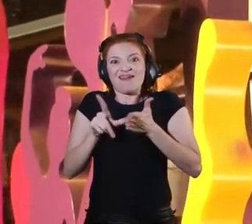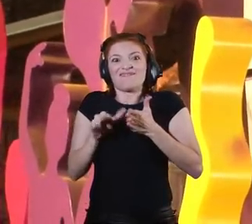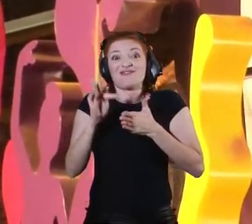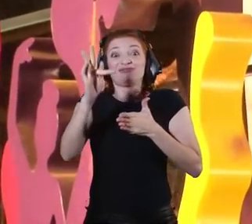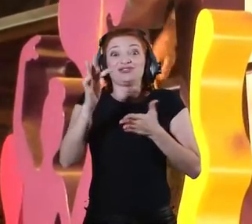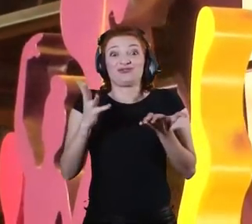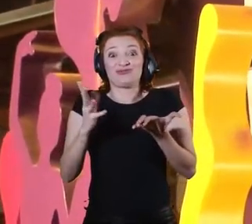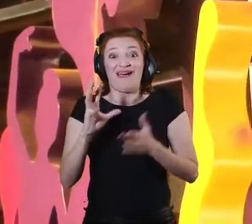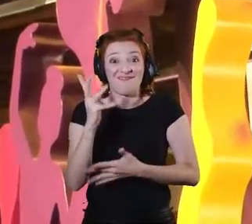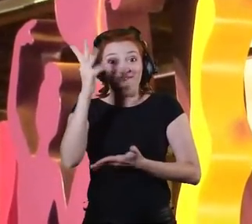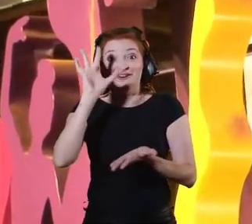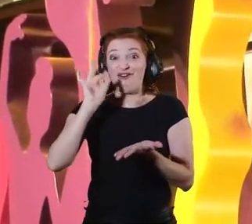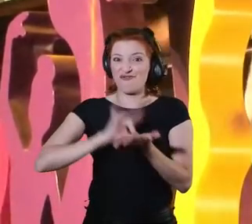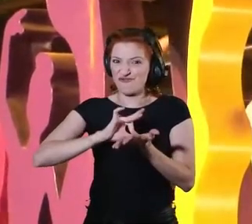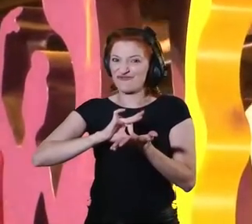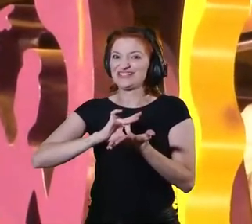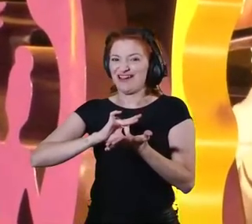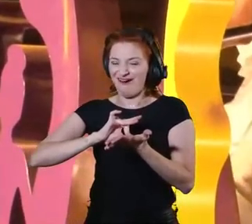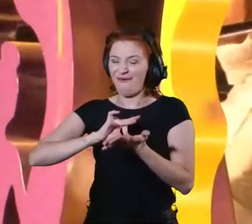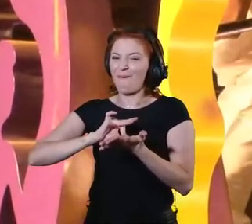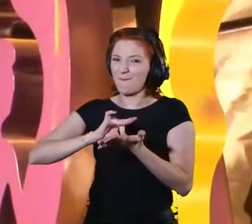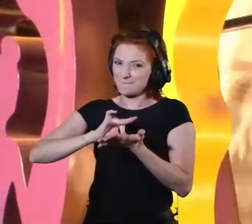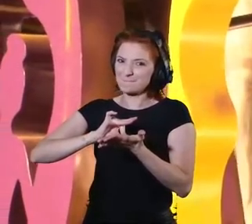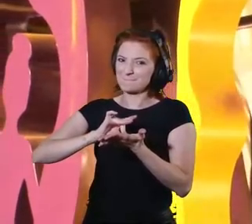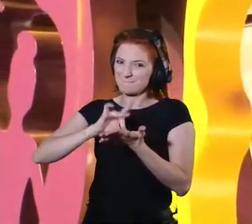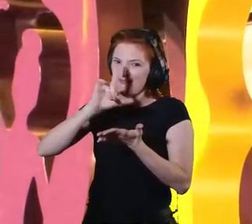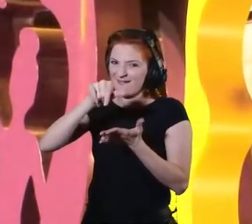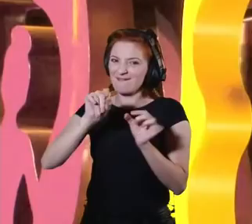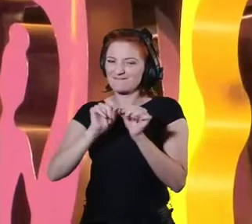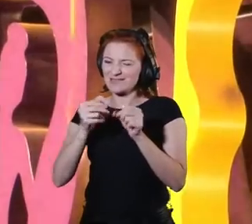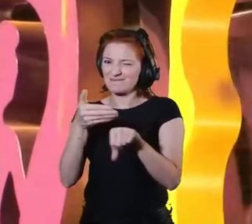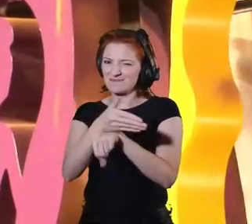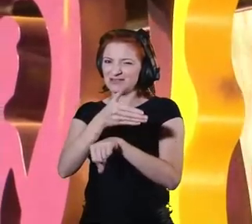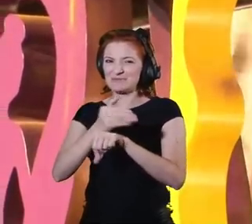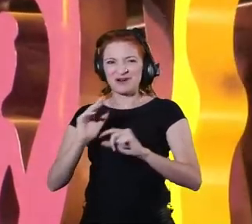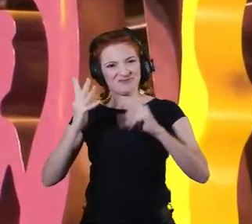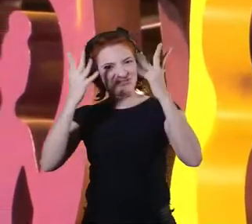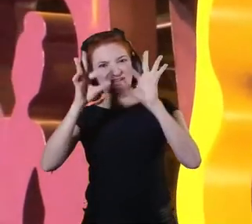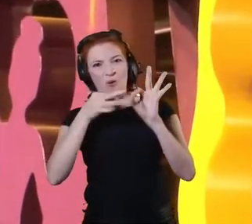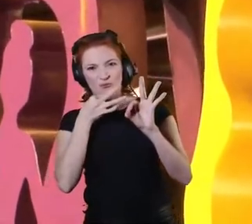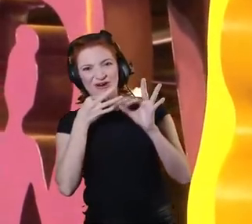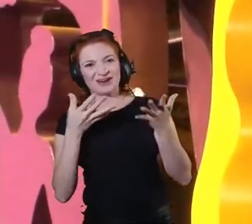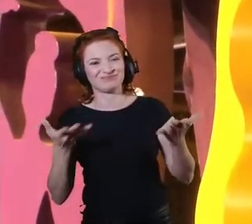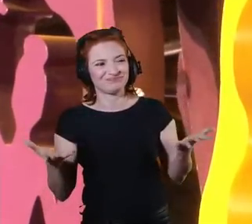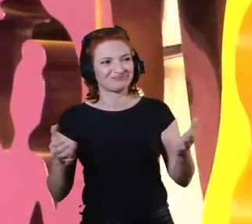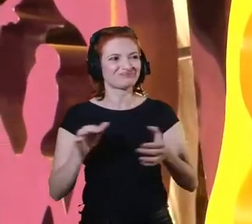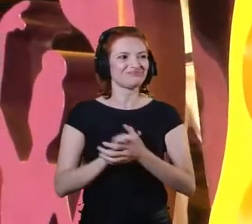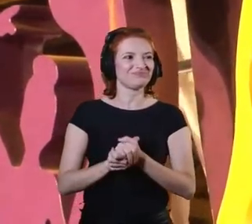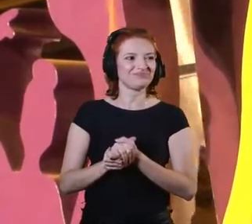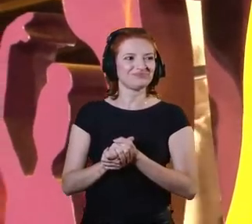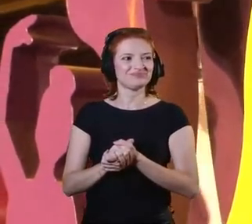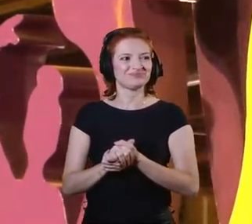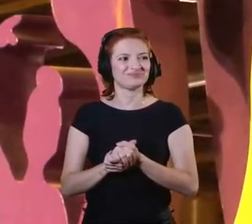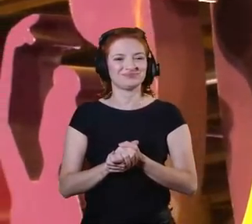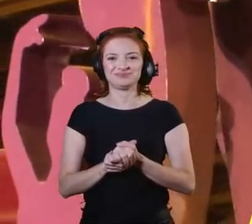que logo ali na frente estarão sendo protagonistas, inclusive da Festa da Uva. E agora